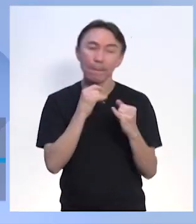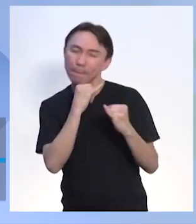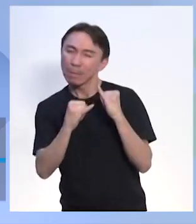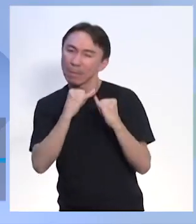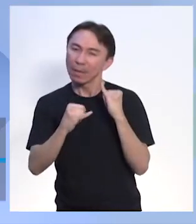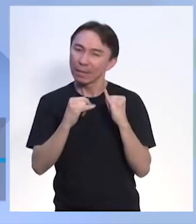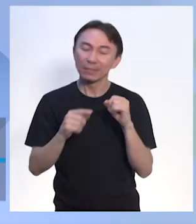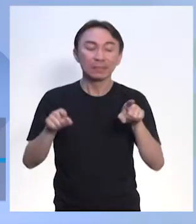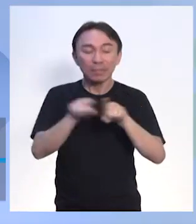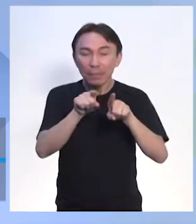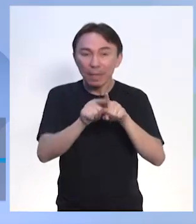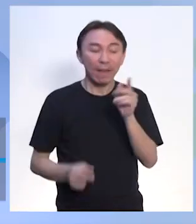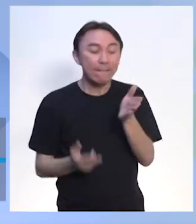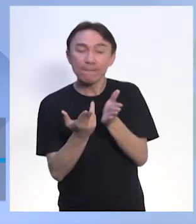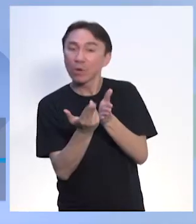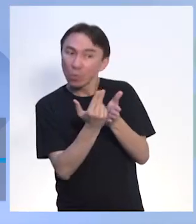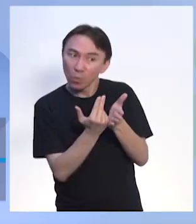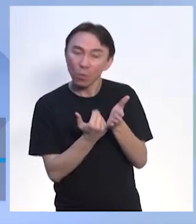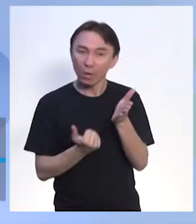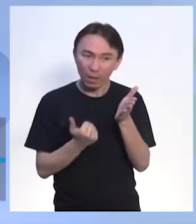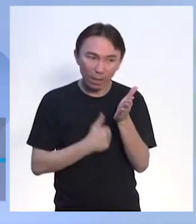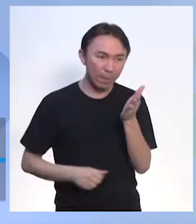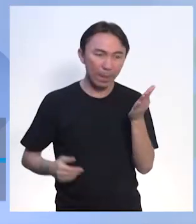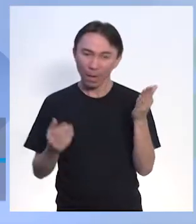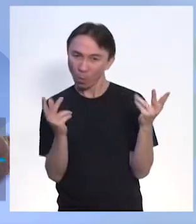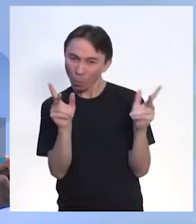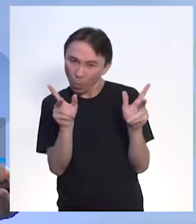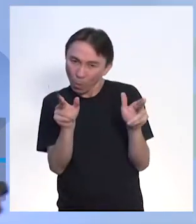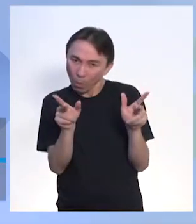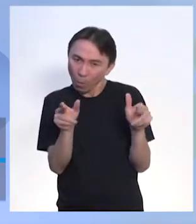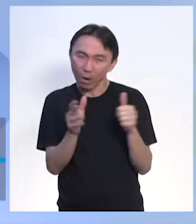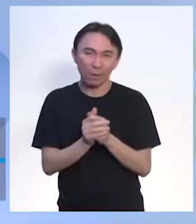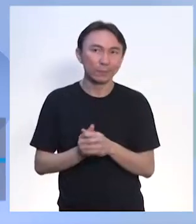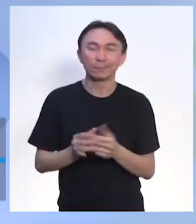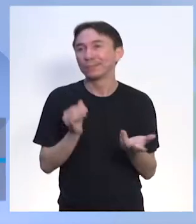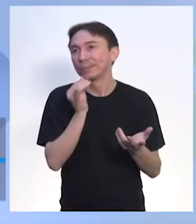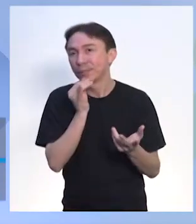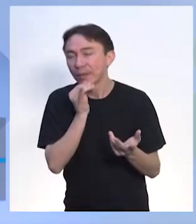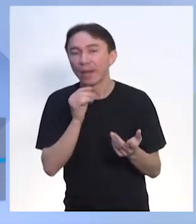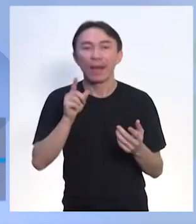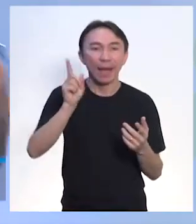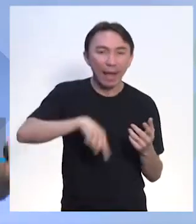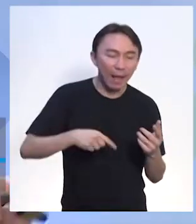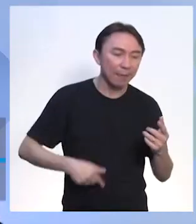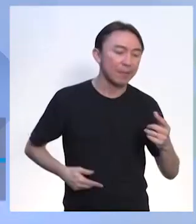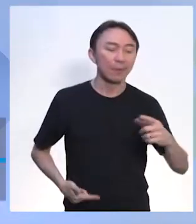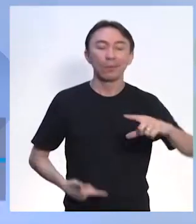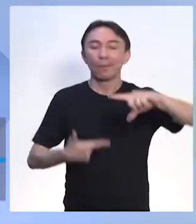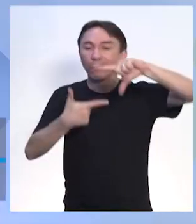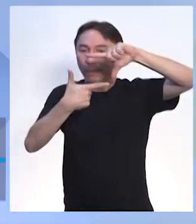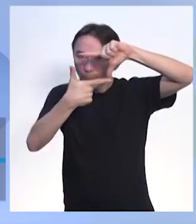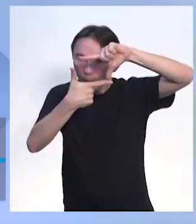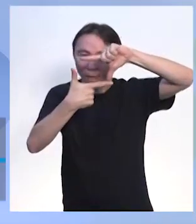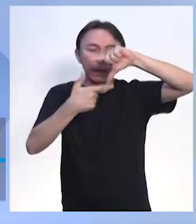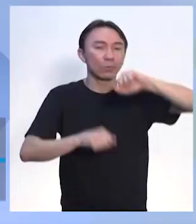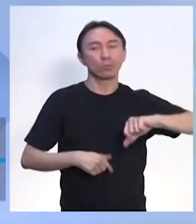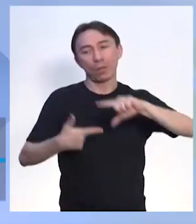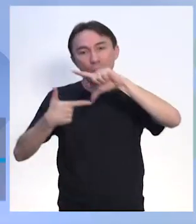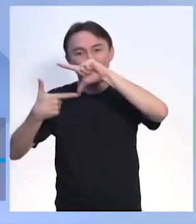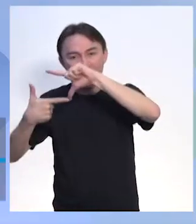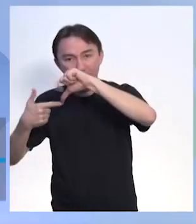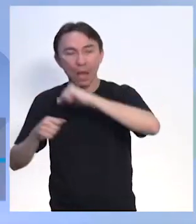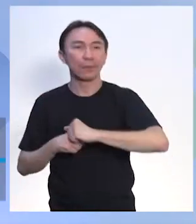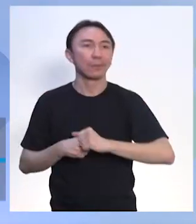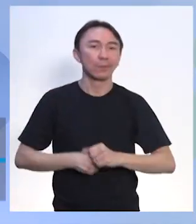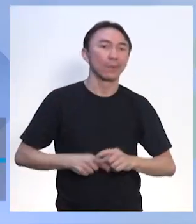da Sim. figura tinha que ser mais ou menos a mesma. Perfeito. Então, se era um pentágono, tinha que ser um pentágono, um quadrilátero e assim por diante, não é isso?